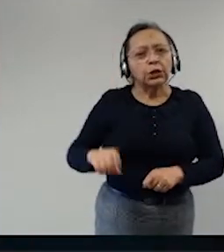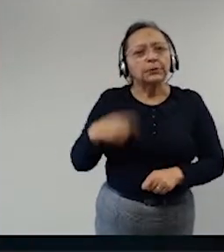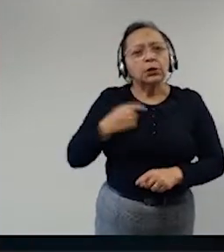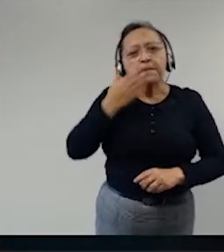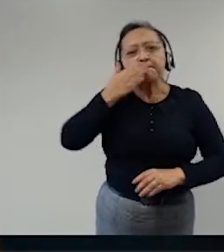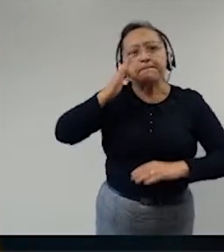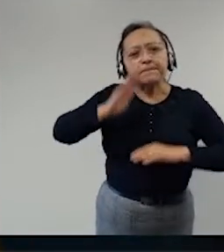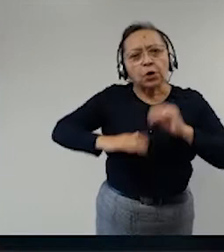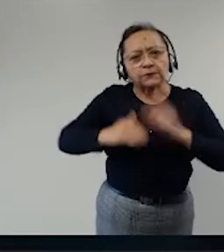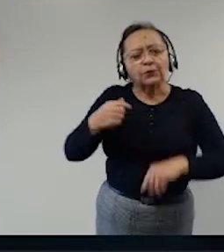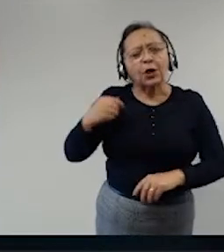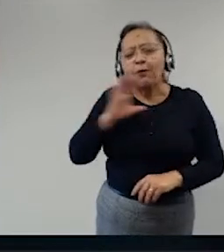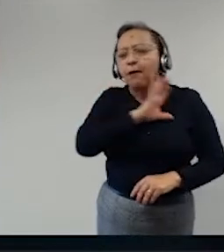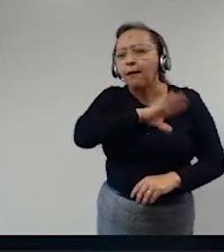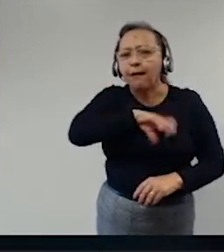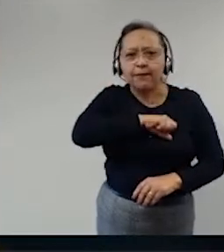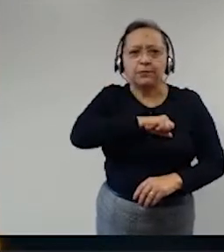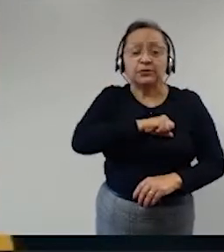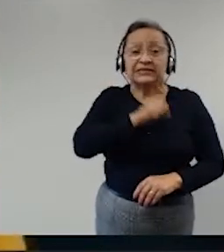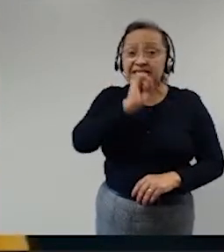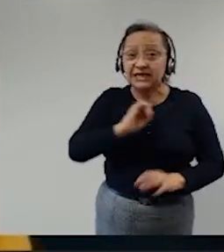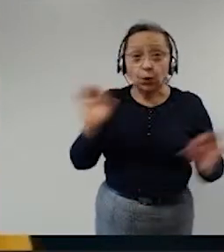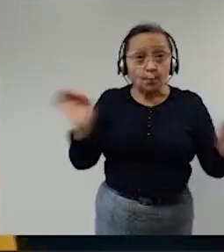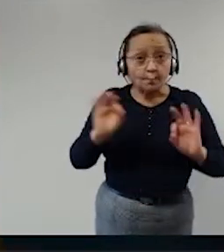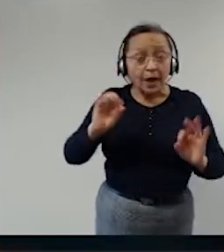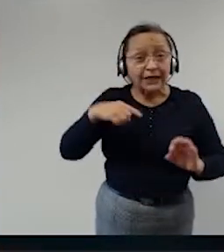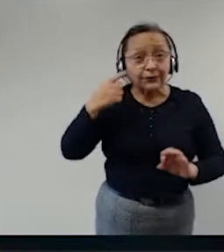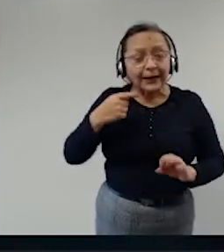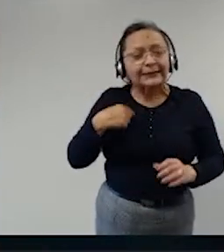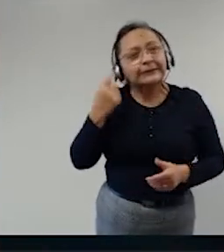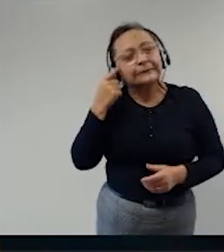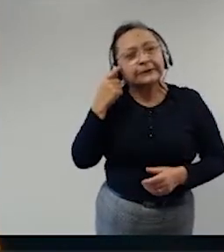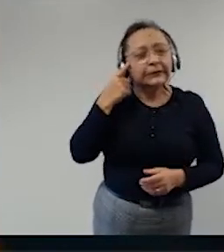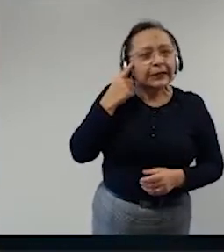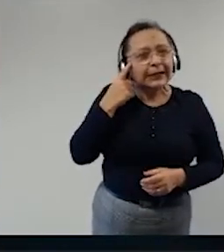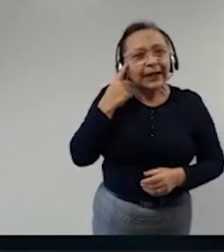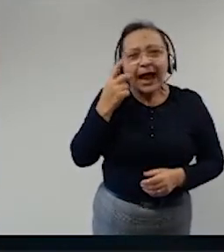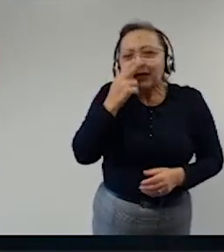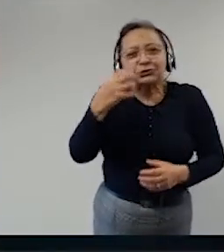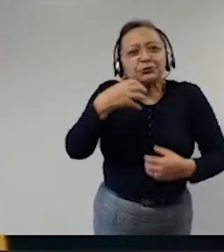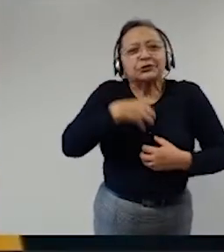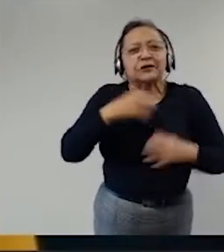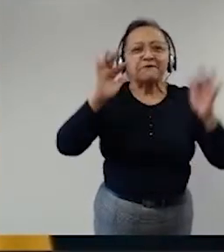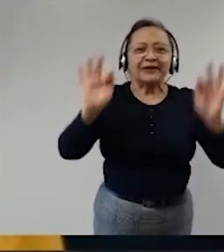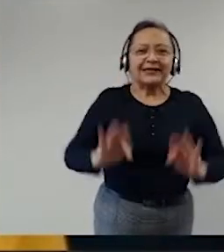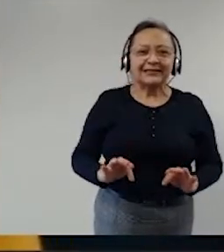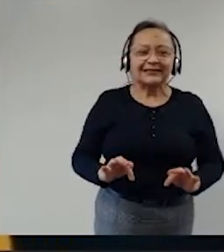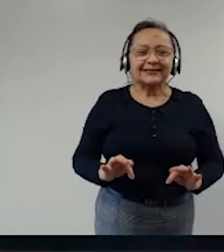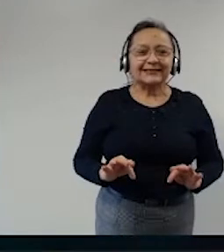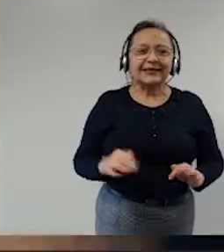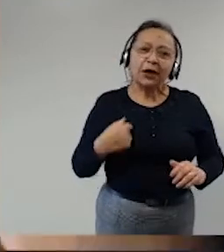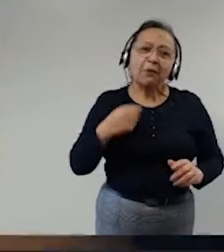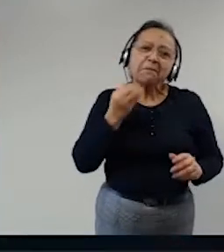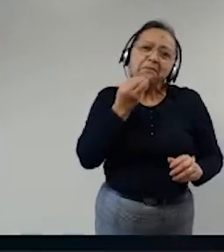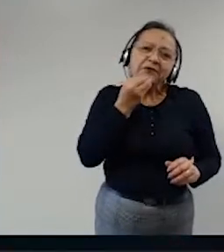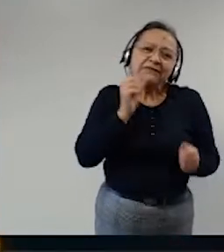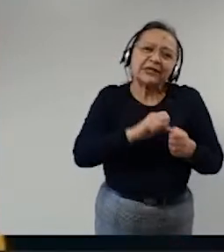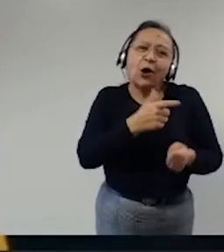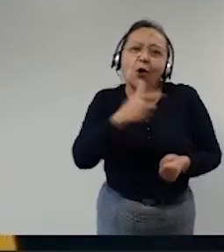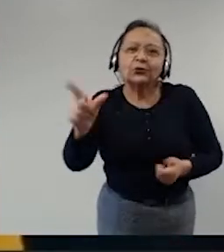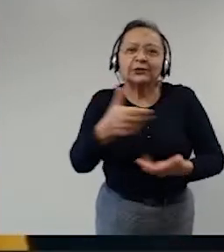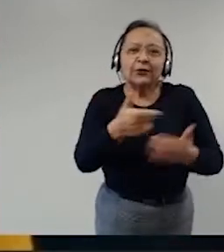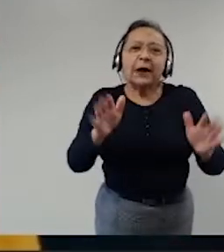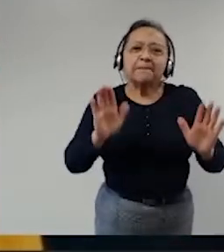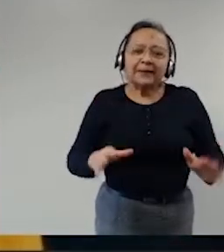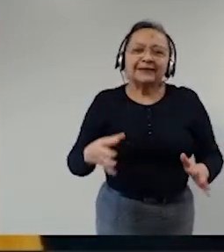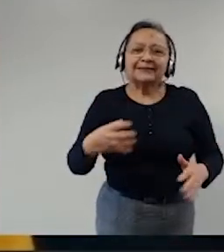profissão, que eu amo realmente. Se eu não fosse advogada, eu não seria uma pessoa feliz, talvez, sei lá, eu poderia fazer outra coisa, mas